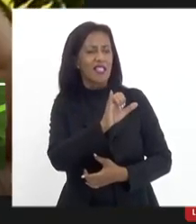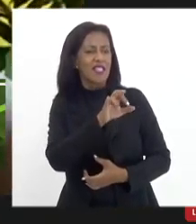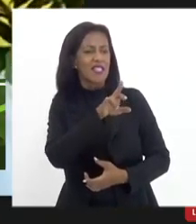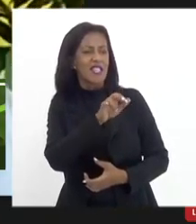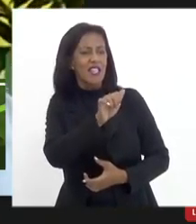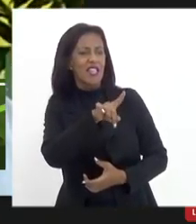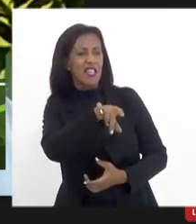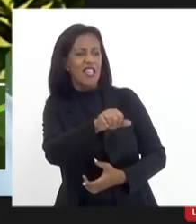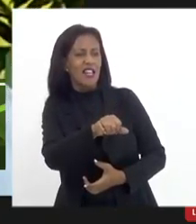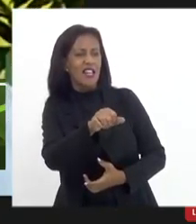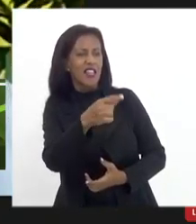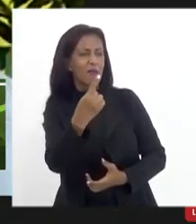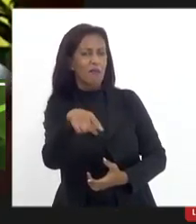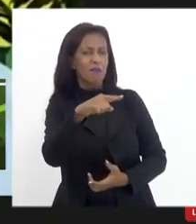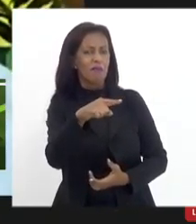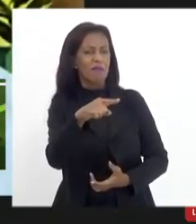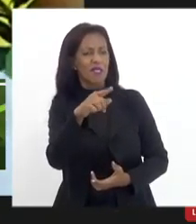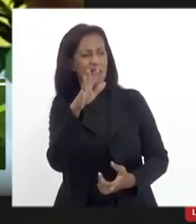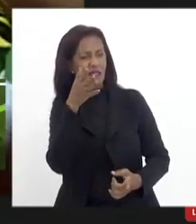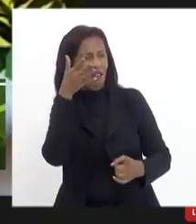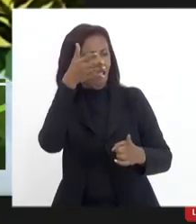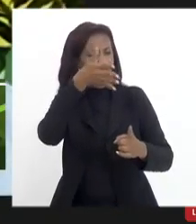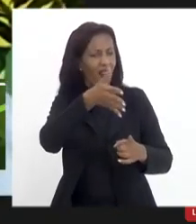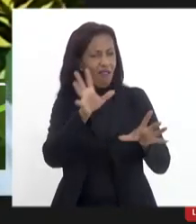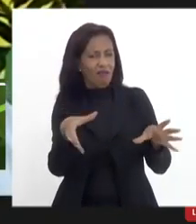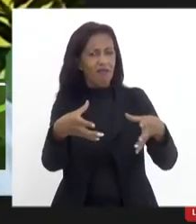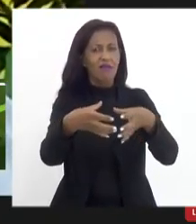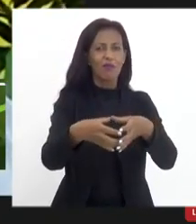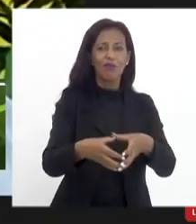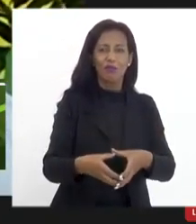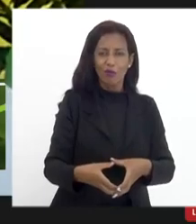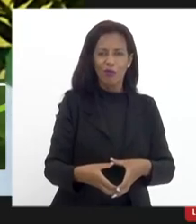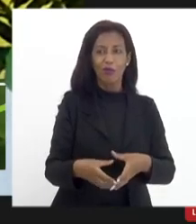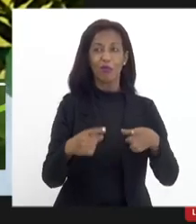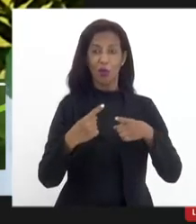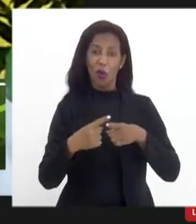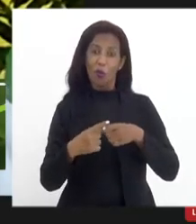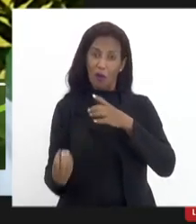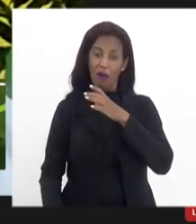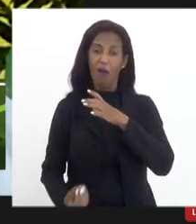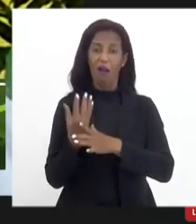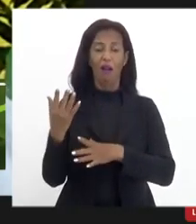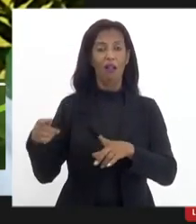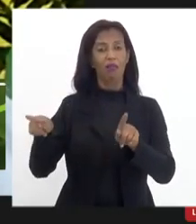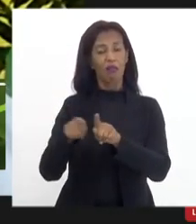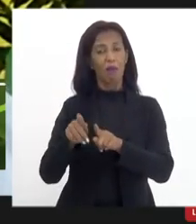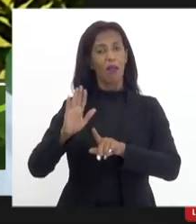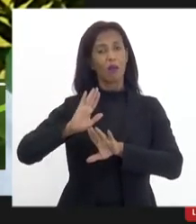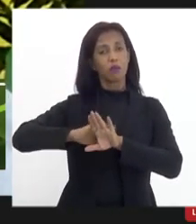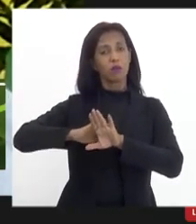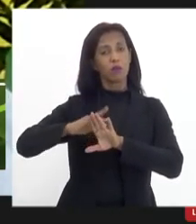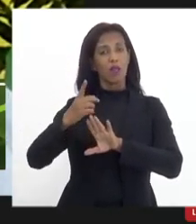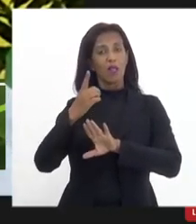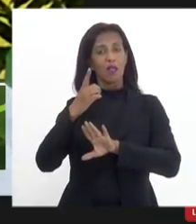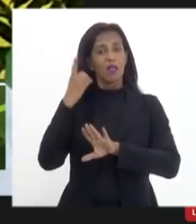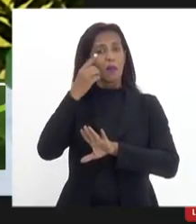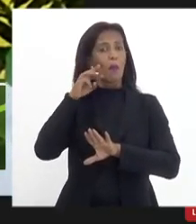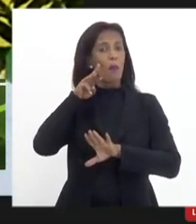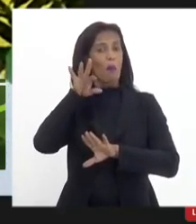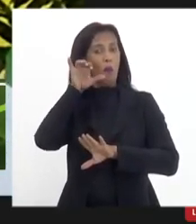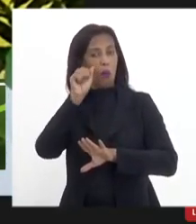mais unilateral, do ponto de vista de ouvir aquele grupo, porque isso também surgiu como iniciativa da deputada Mônica